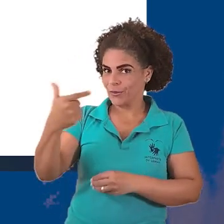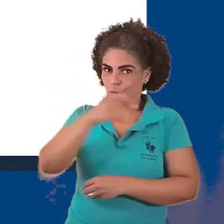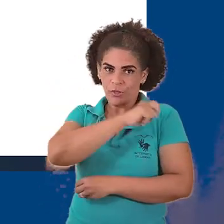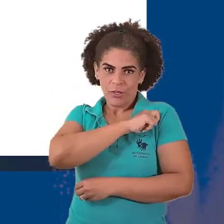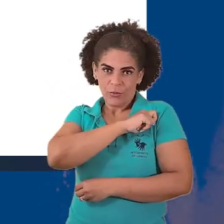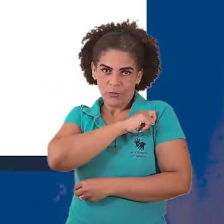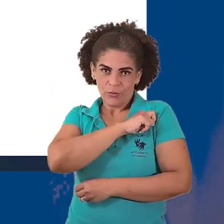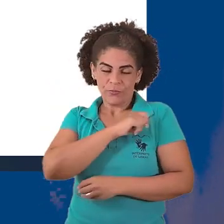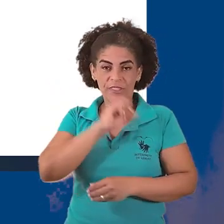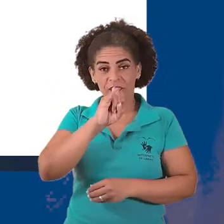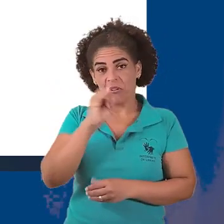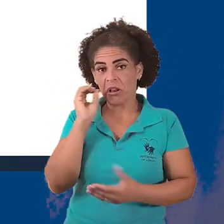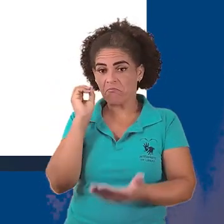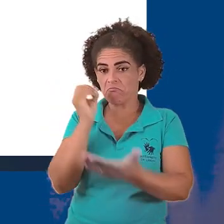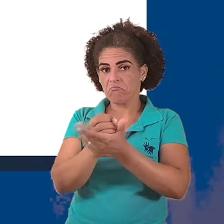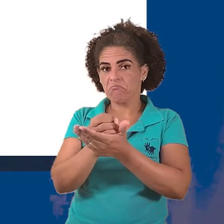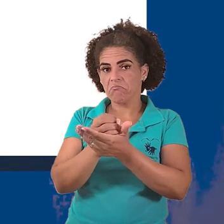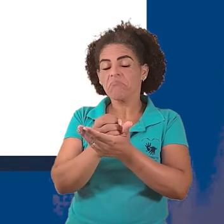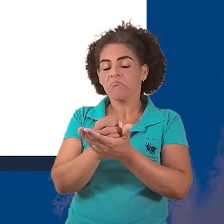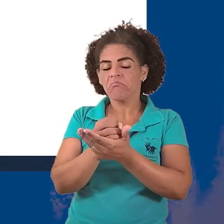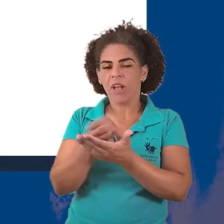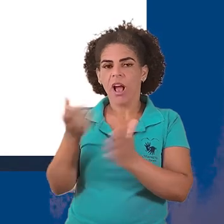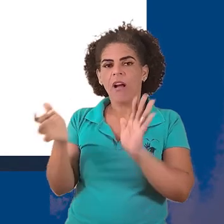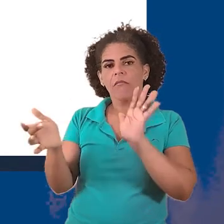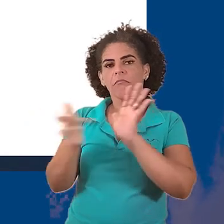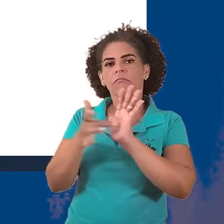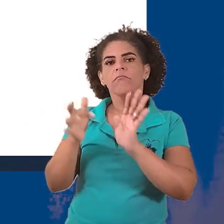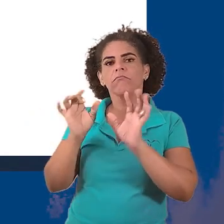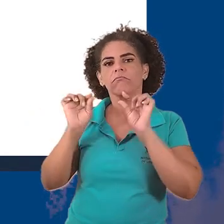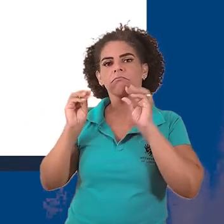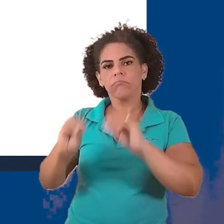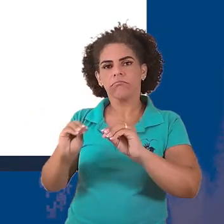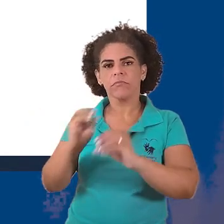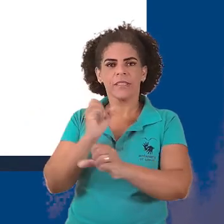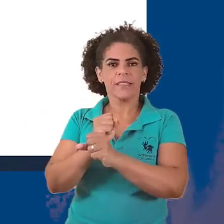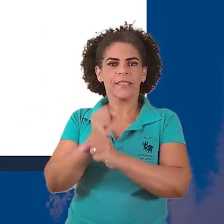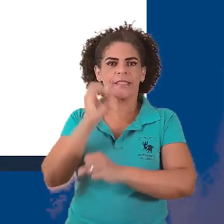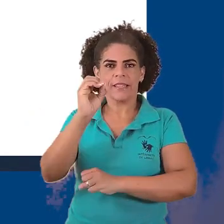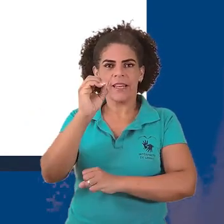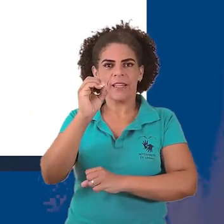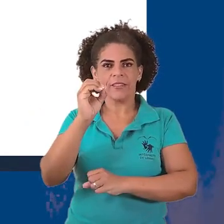para esse aluno. Se eu quisesse colocar nota zero, teria que escrever a nota zero.